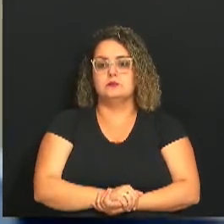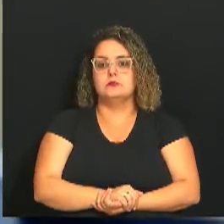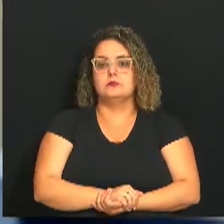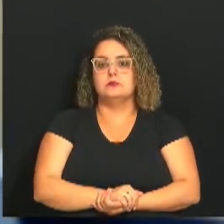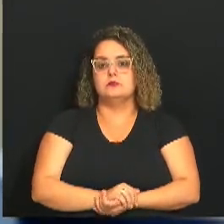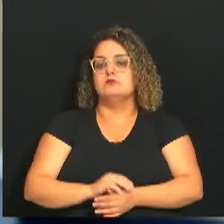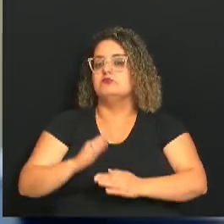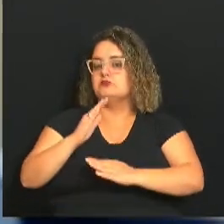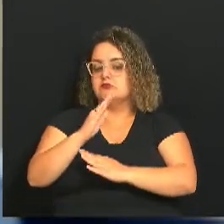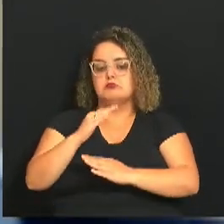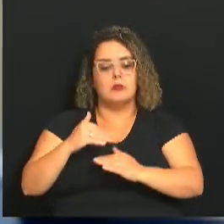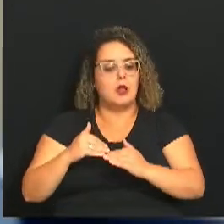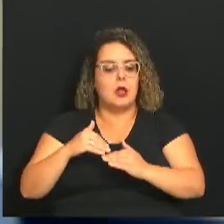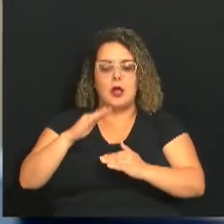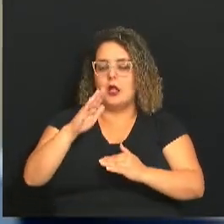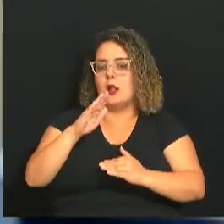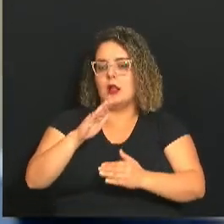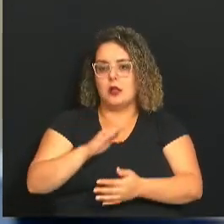além